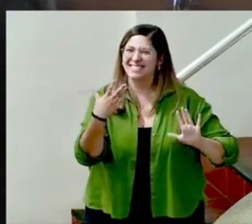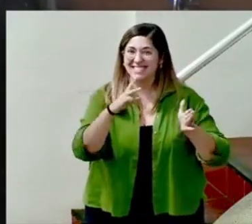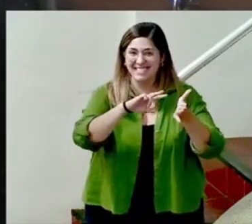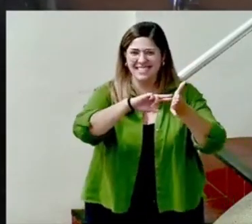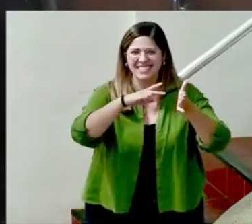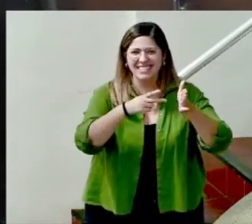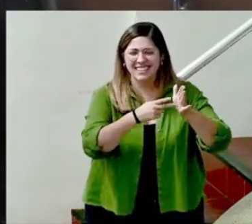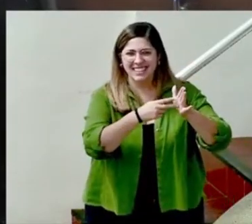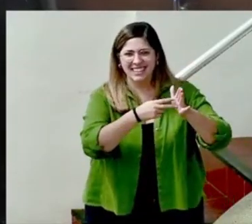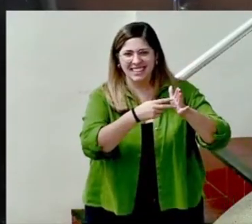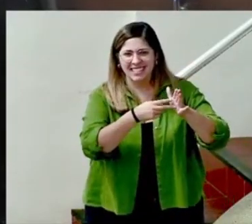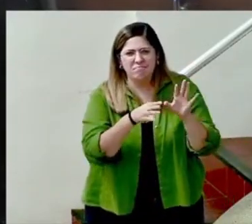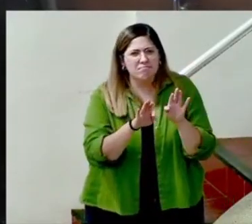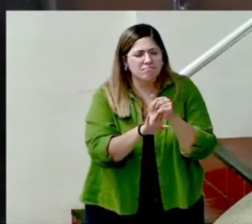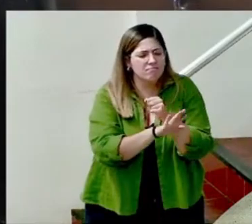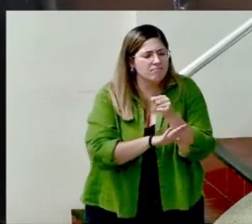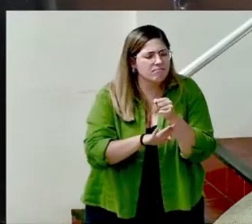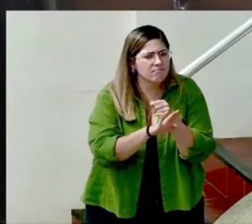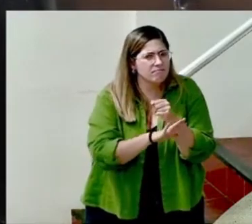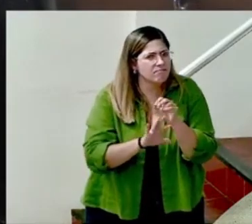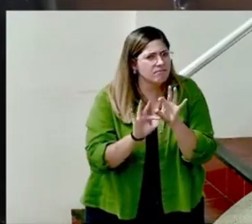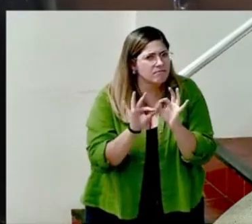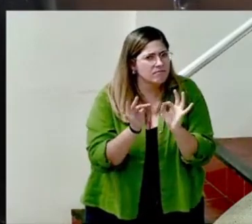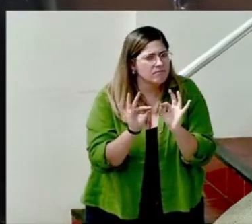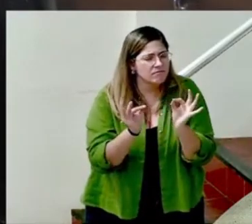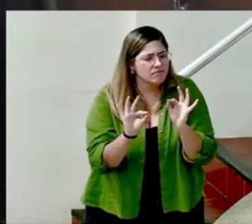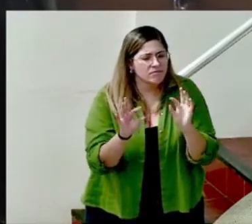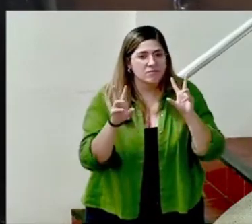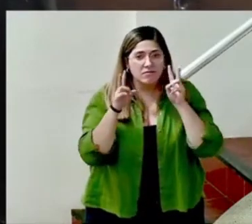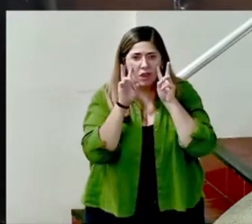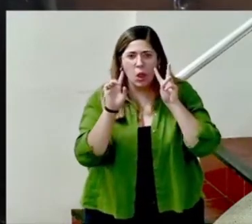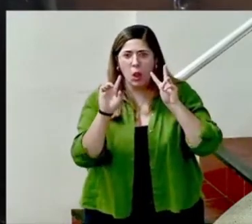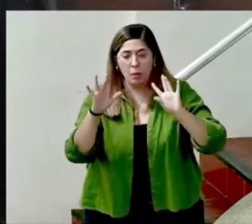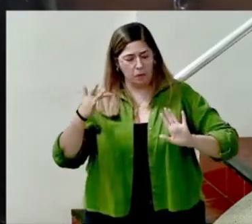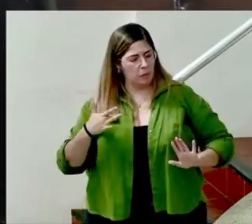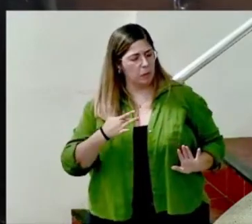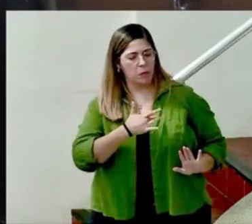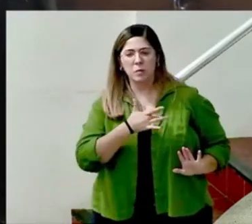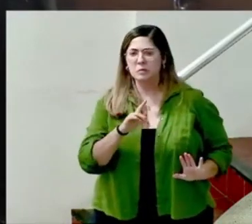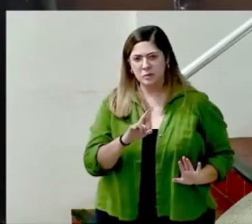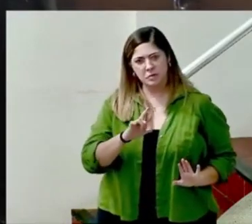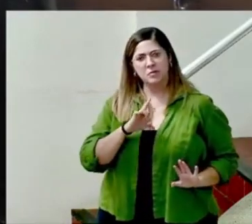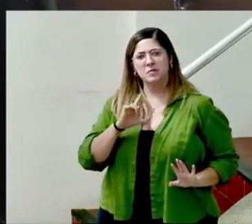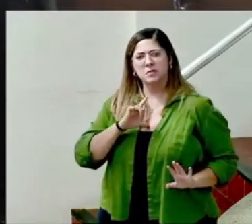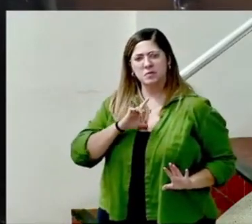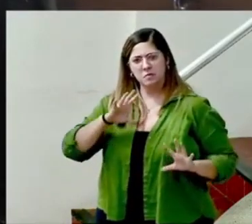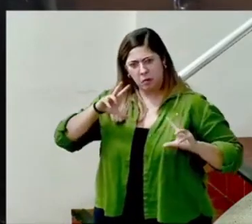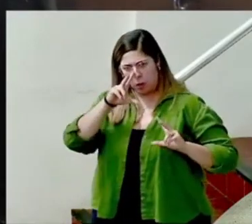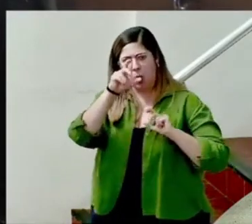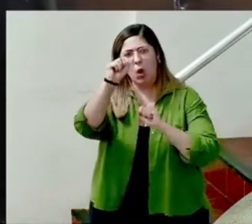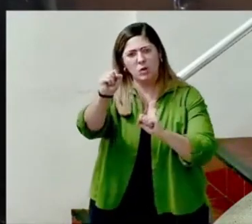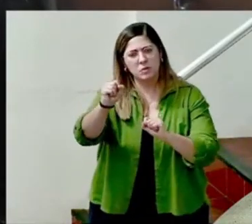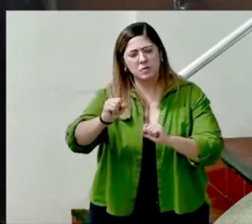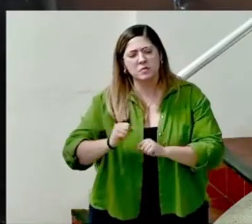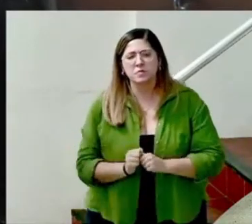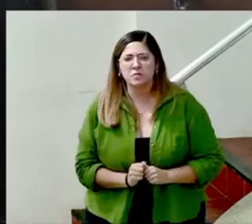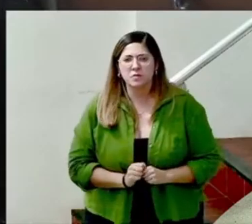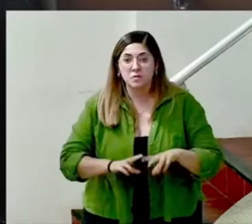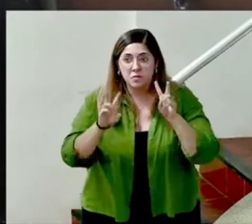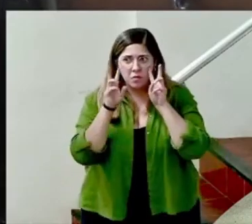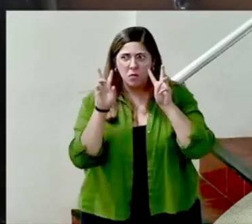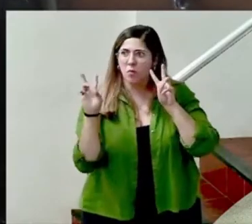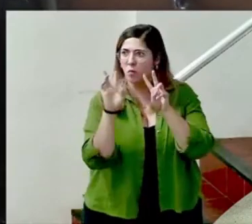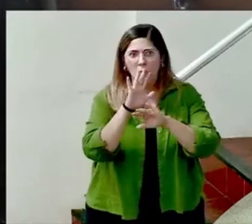ideia mais básica e mais simples de olhos saudáveis fisicamente, olhos que cumprem o